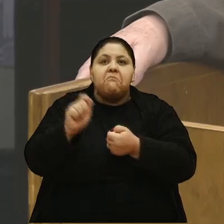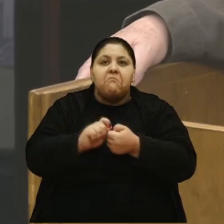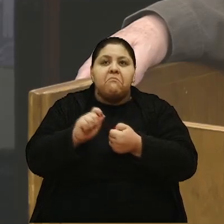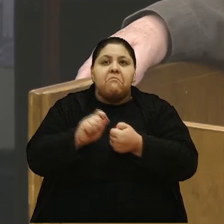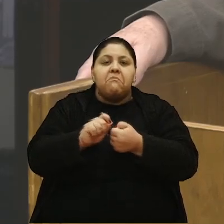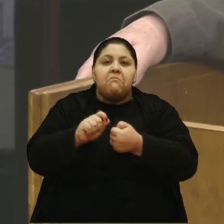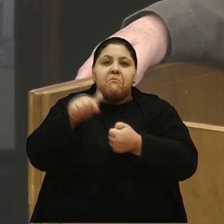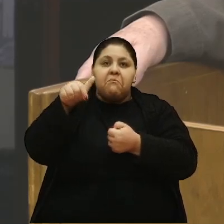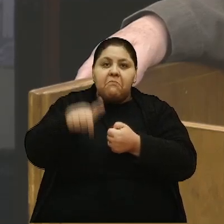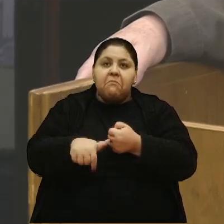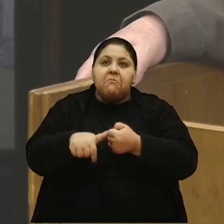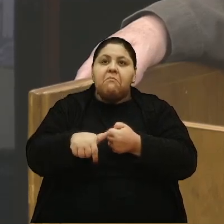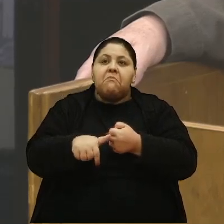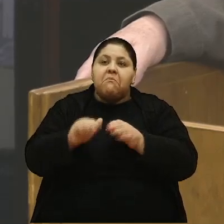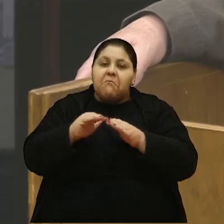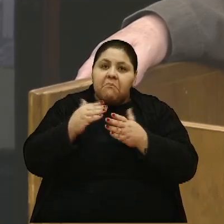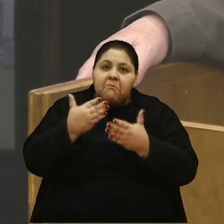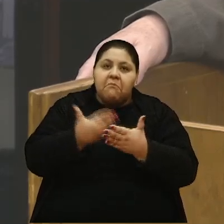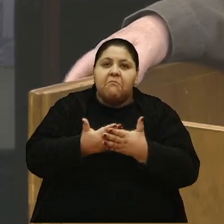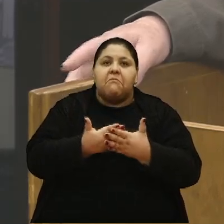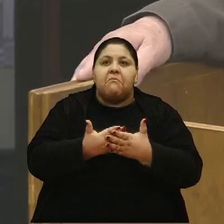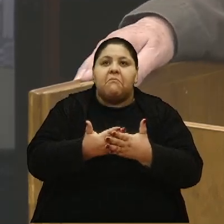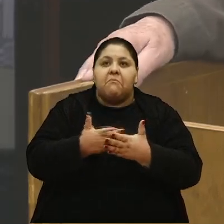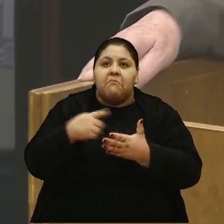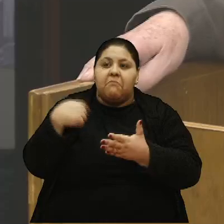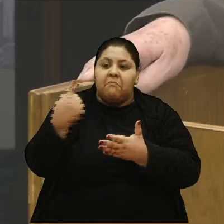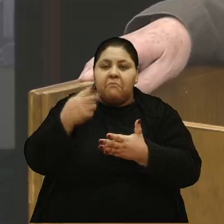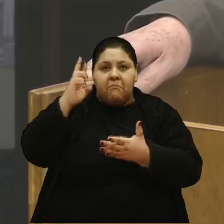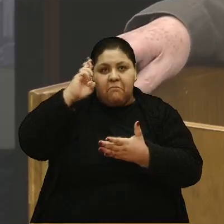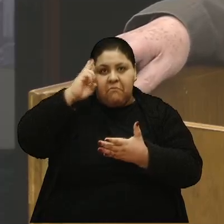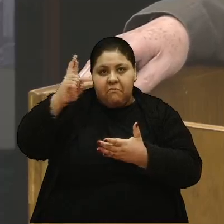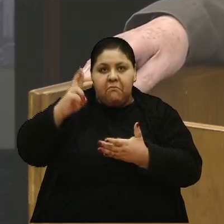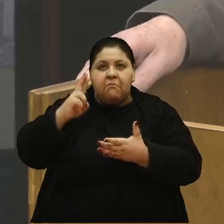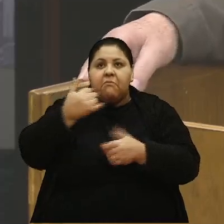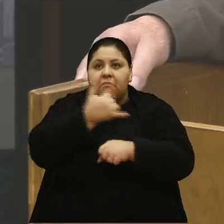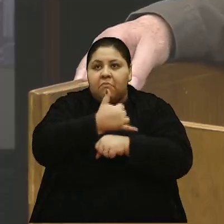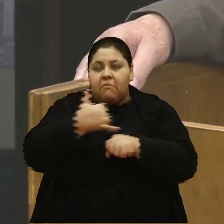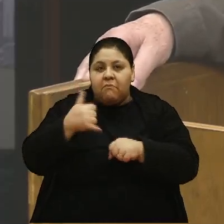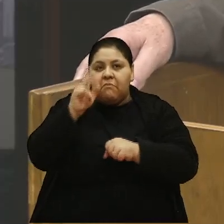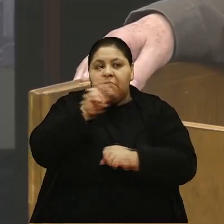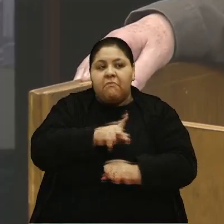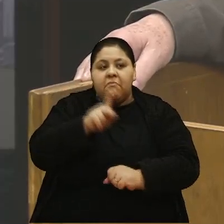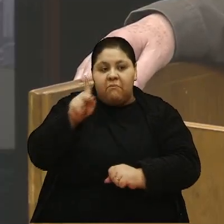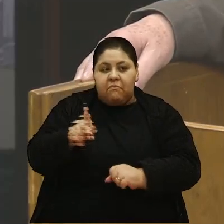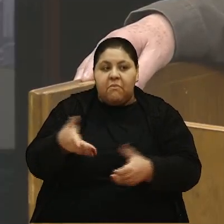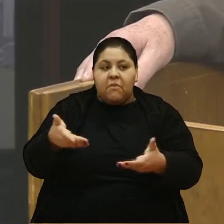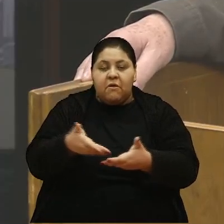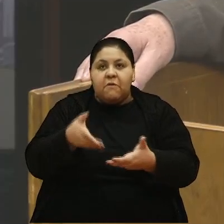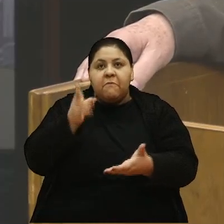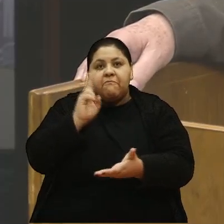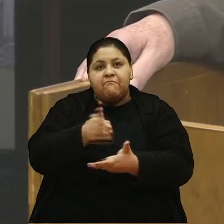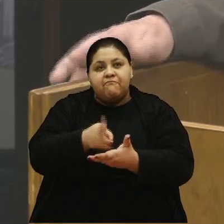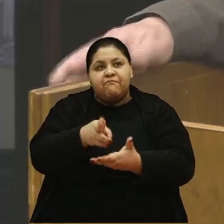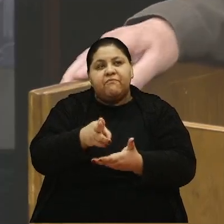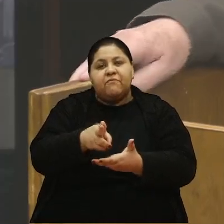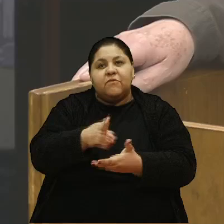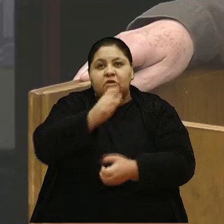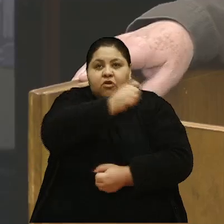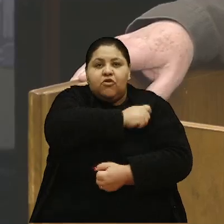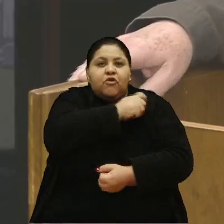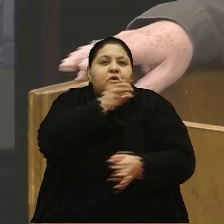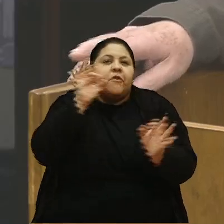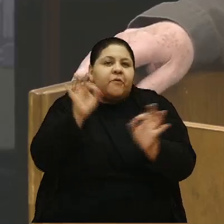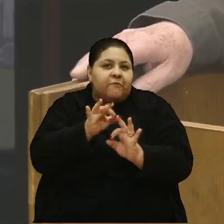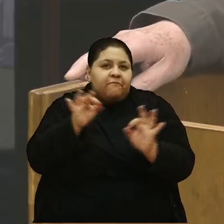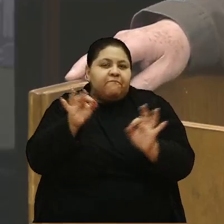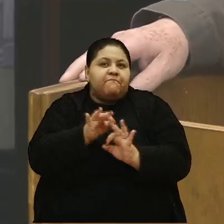nível dessa nossa escola, pelos nossos diretores que por lá passaram, os professores que lá estão e aqueles alunos maravilhosos